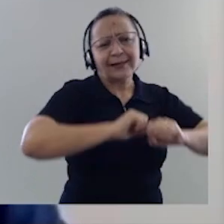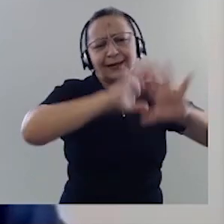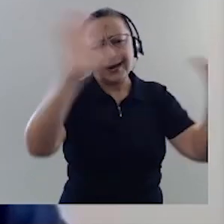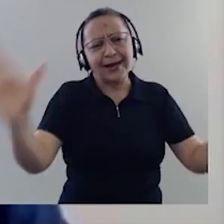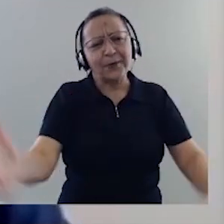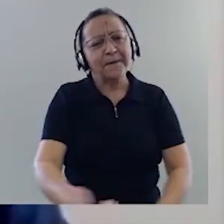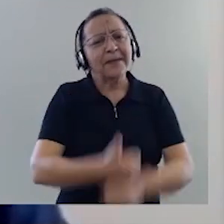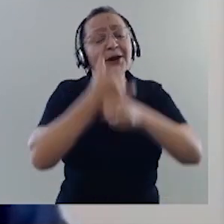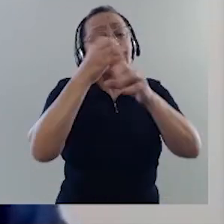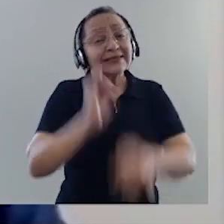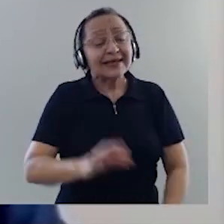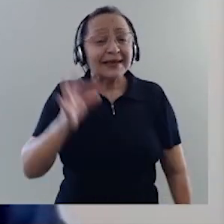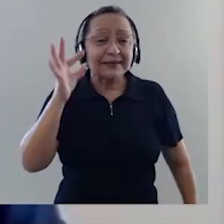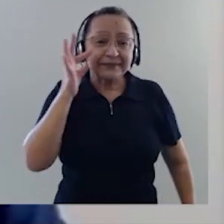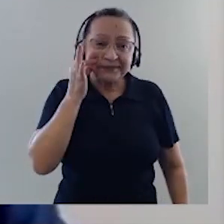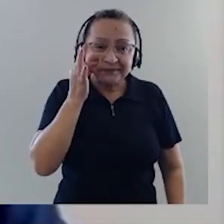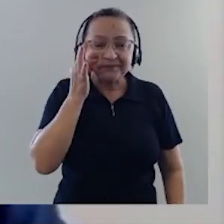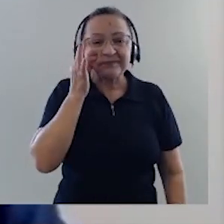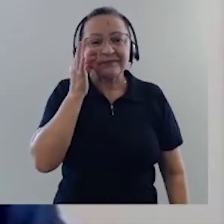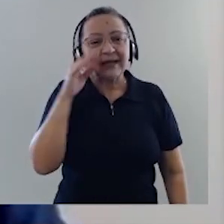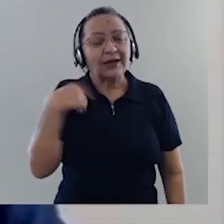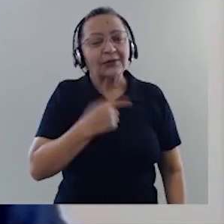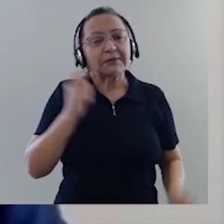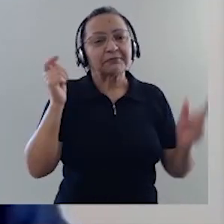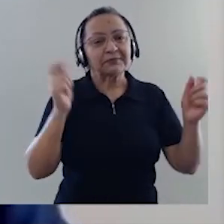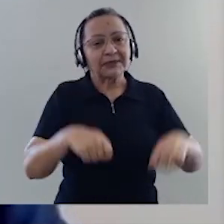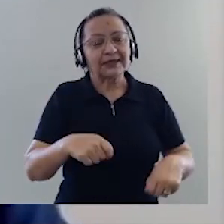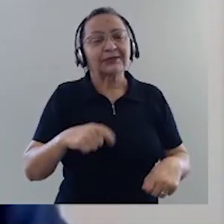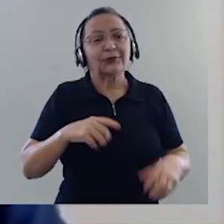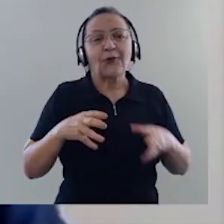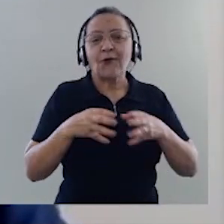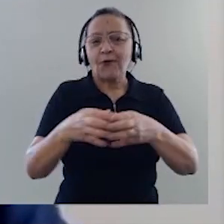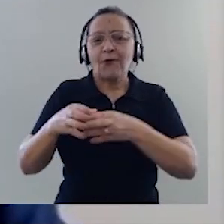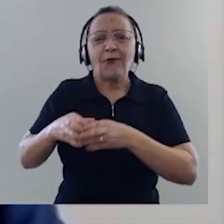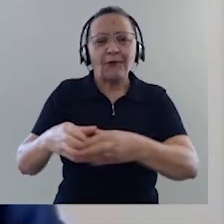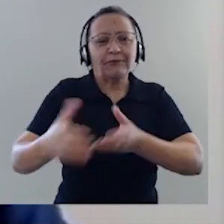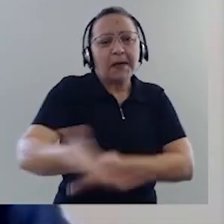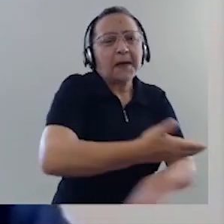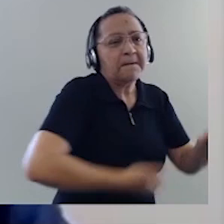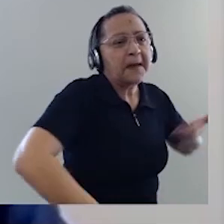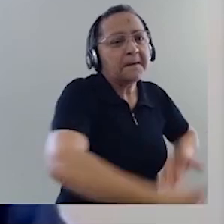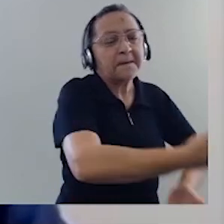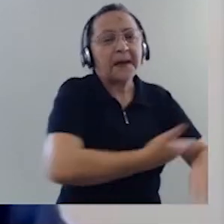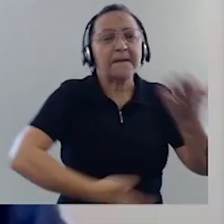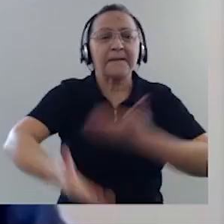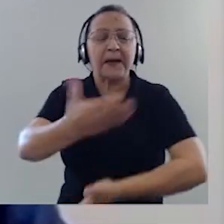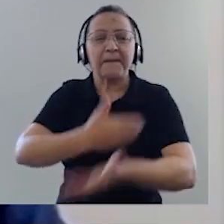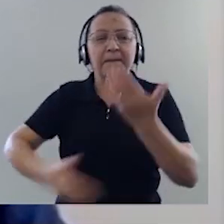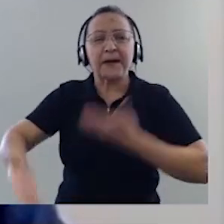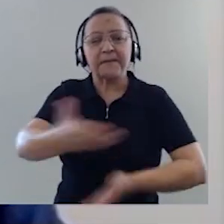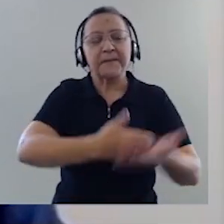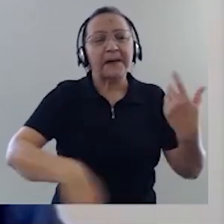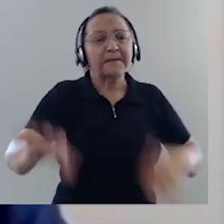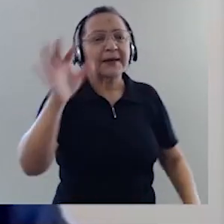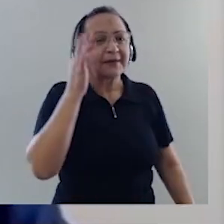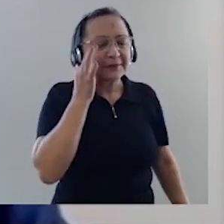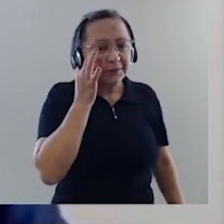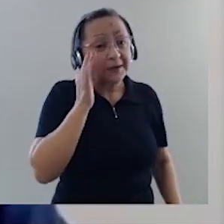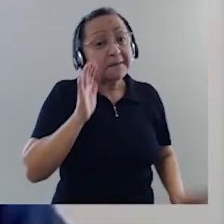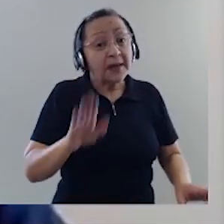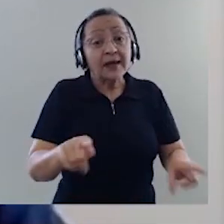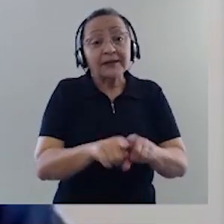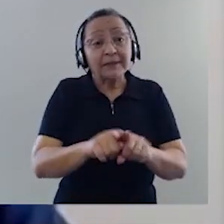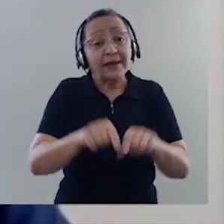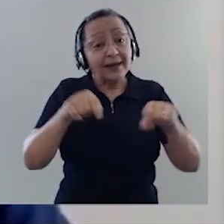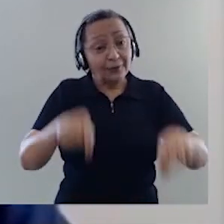muito melhor a nossa possibilidade do convívio fraterno, da troca de ideias, do debate, mas